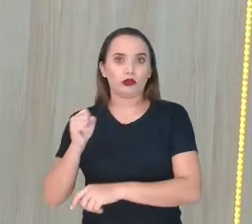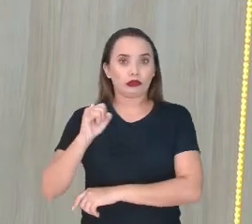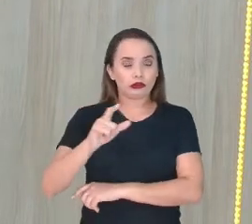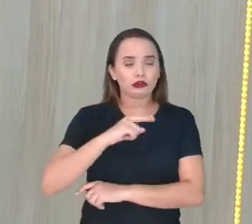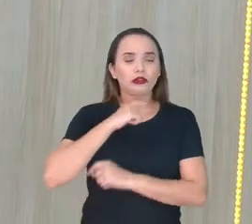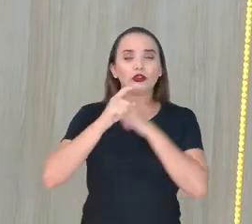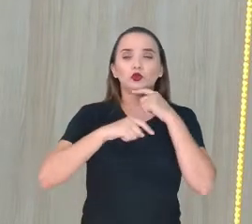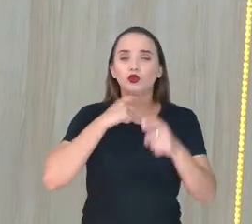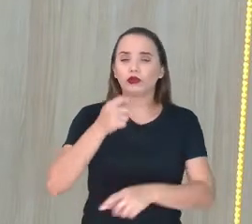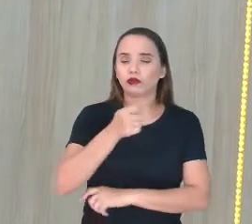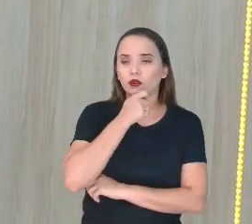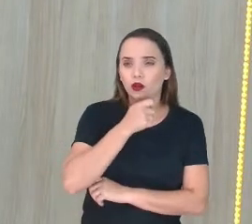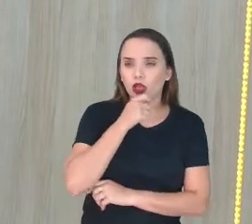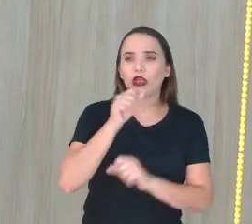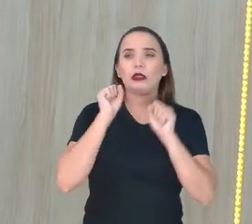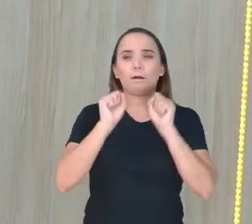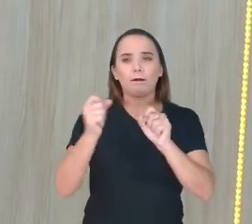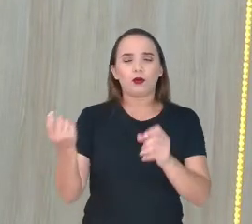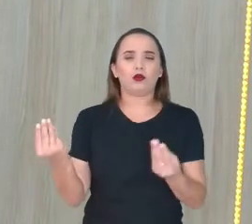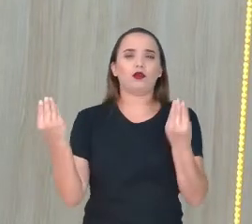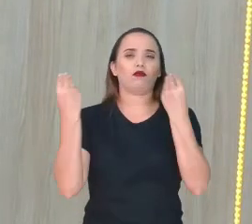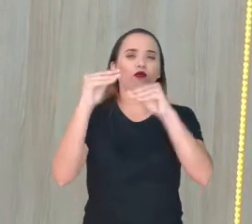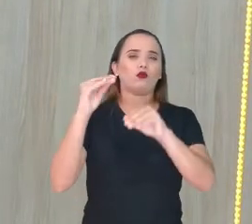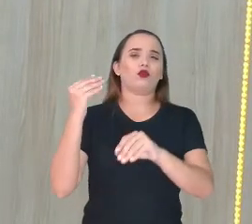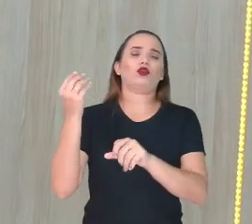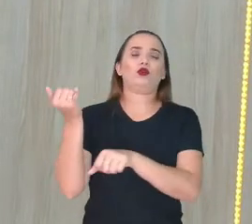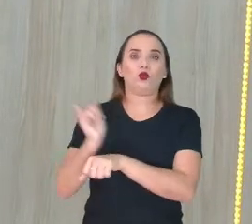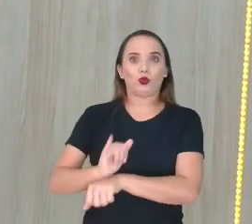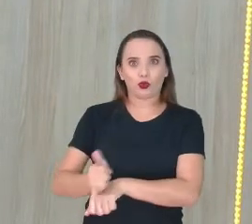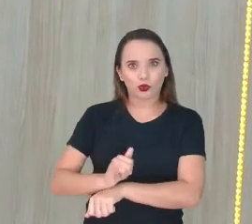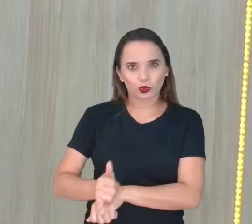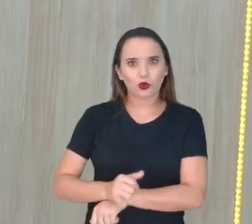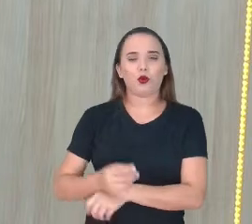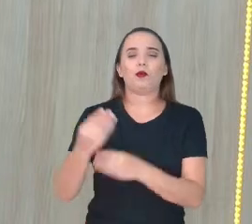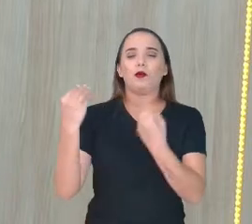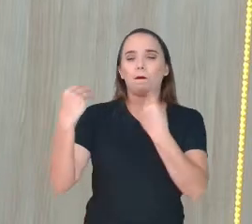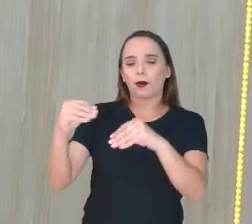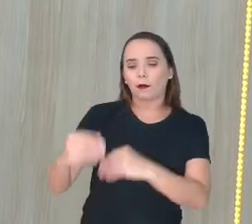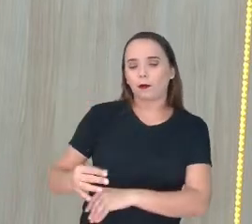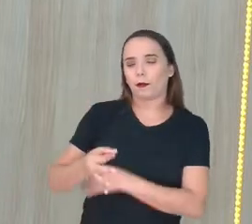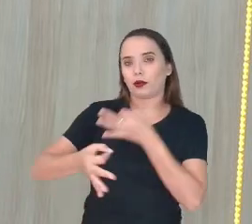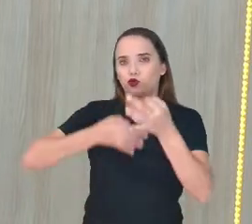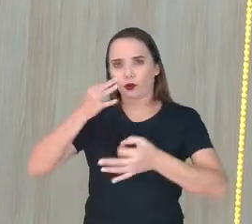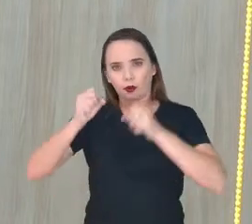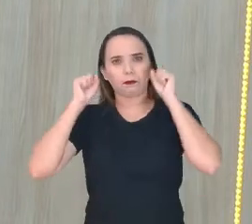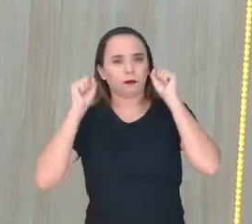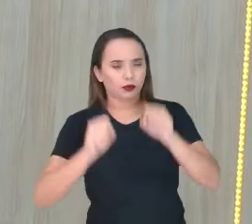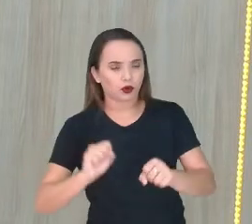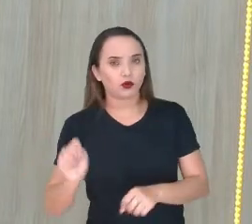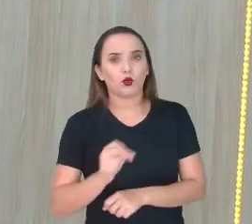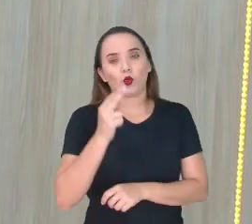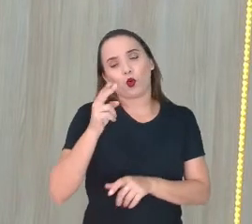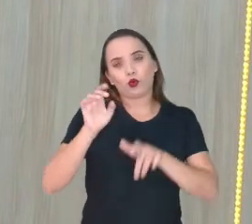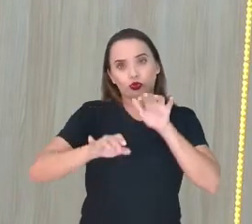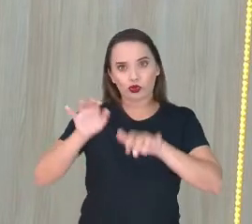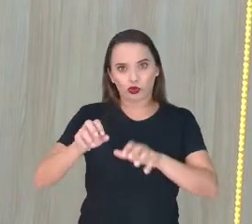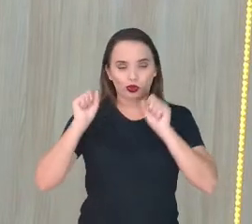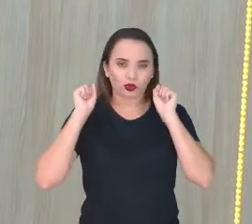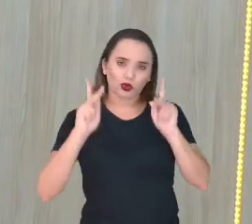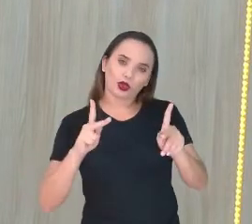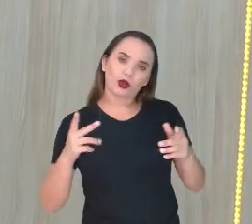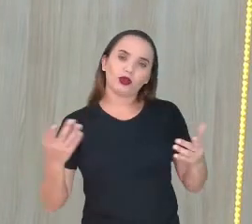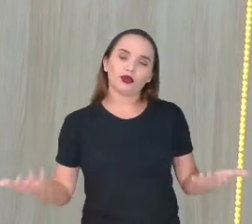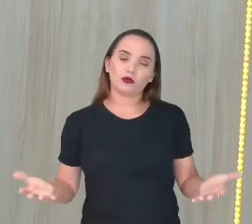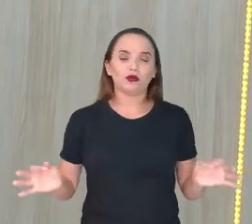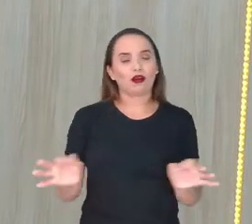dúvida, vocês podem jogar lá no YouTube, nos comentários, ou podem jogar aqui no chat, tá? Para